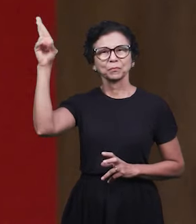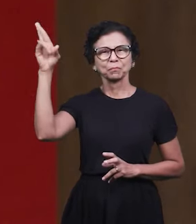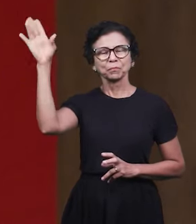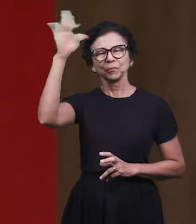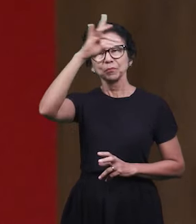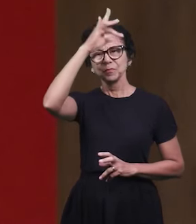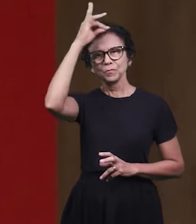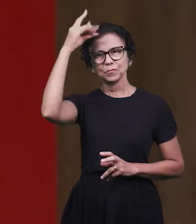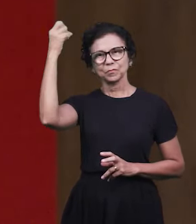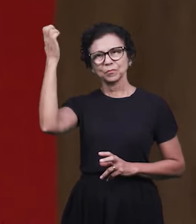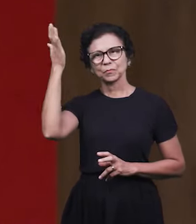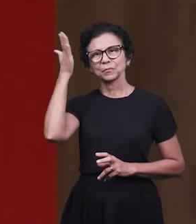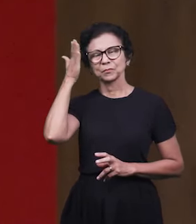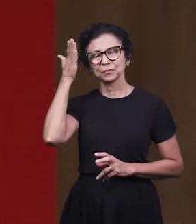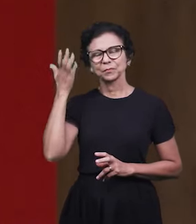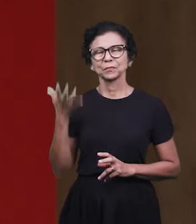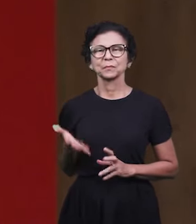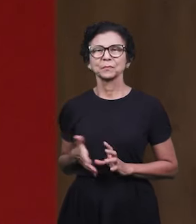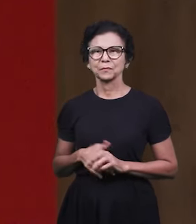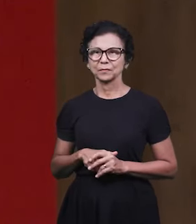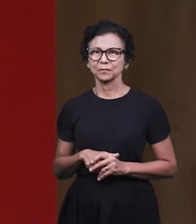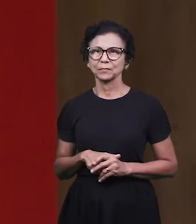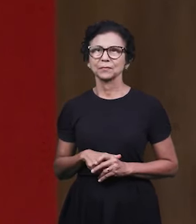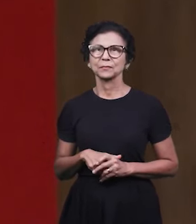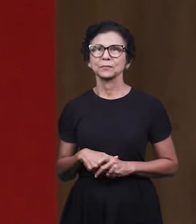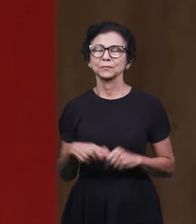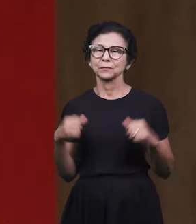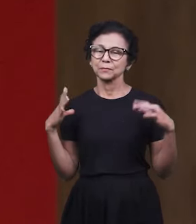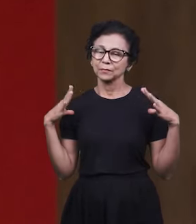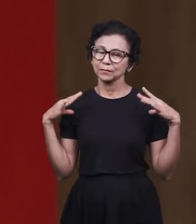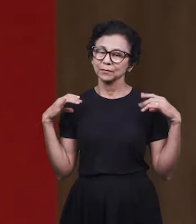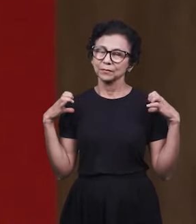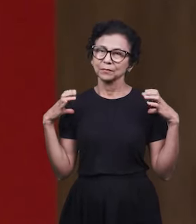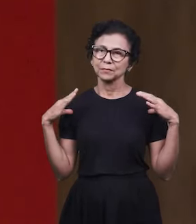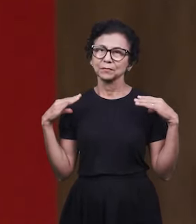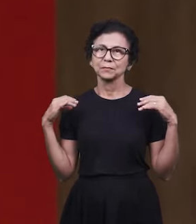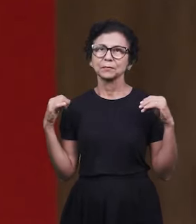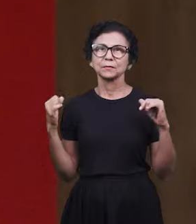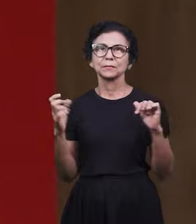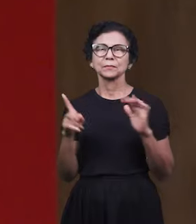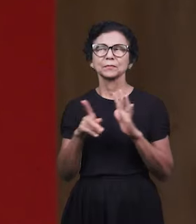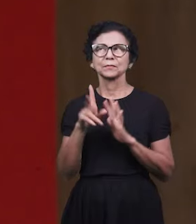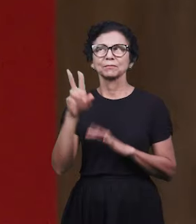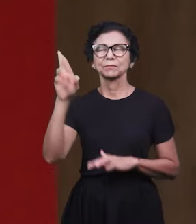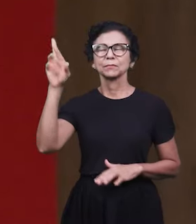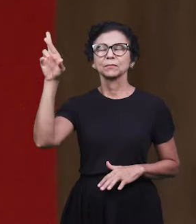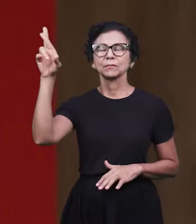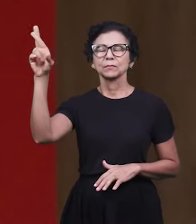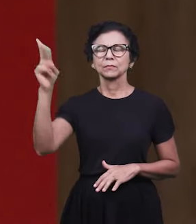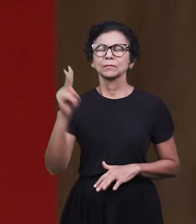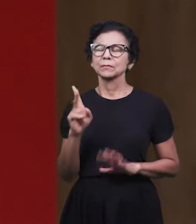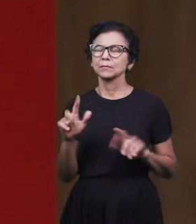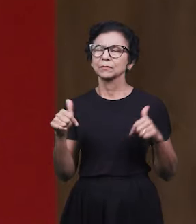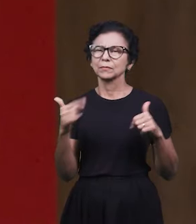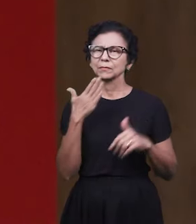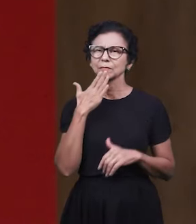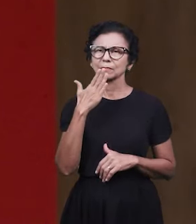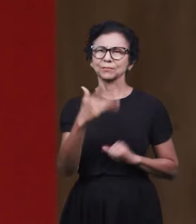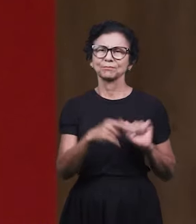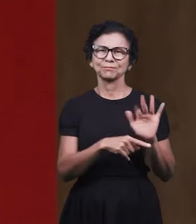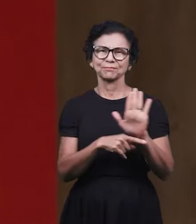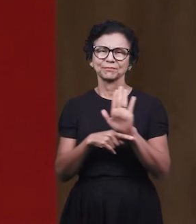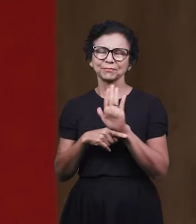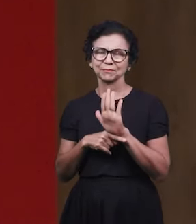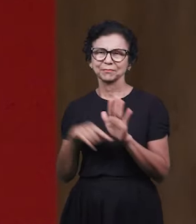tem nos proporcionado, né? Com os anjos do Senhor, que sempre estão ministrando a nosso favor.